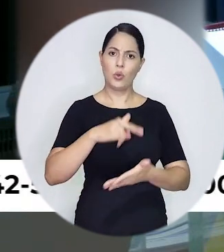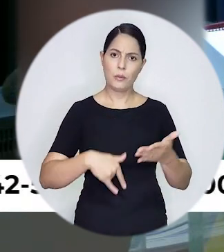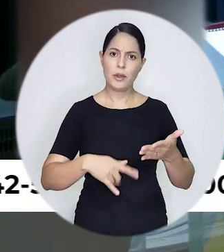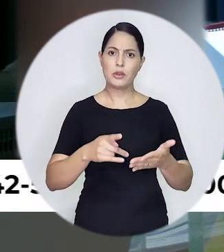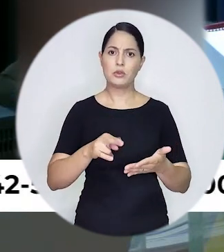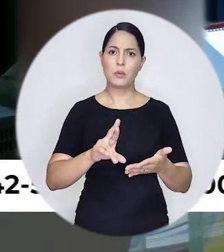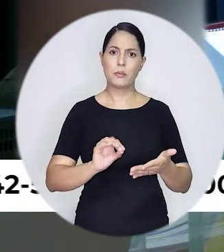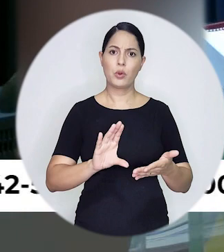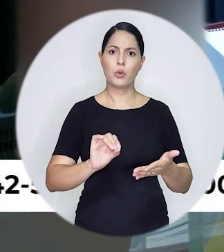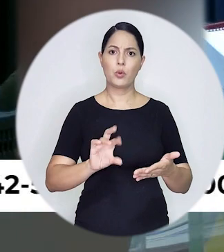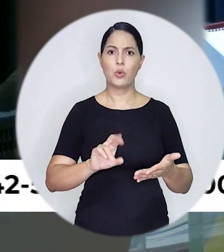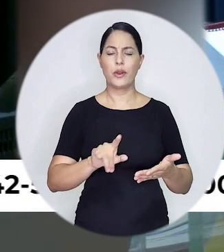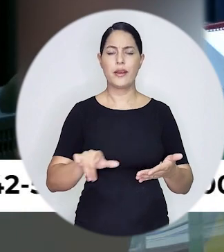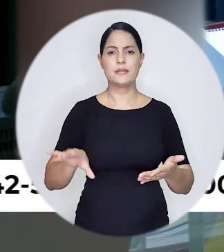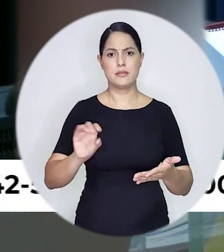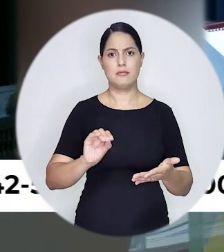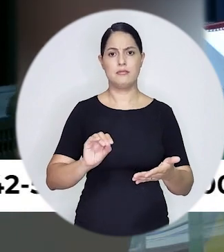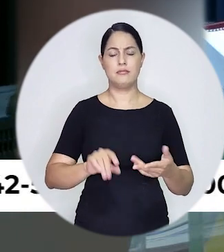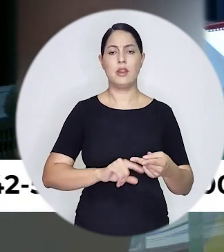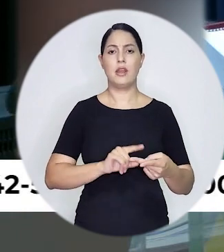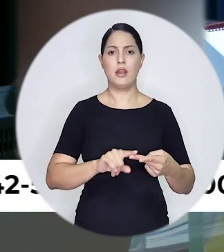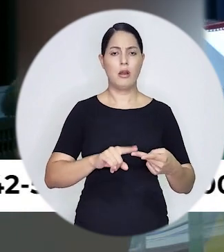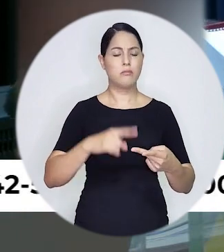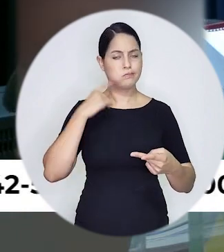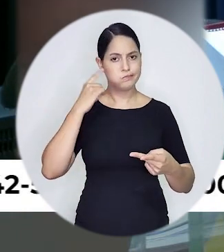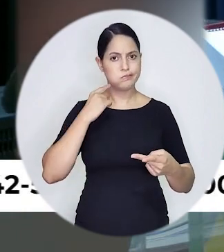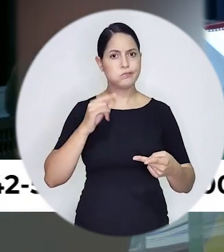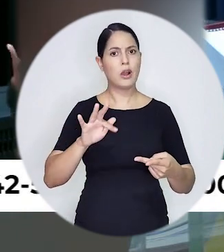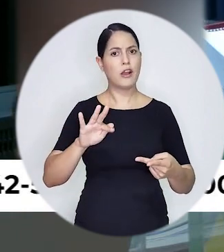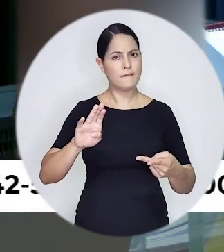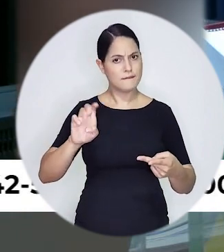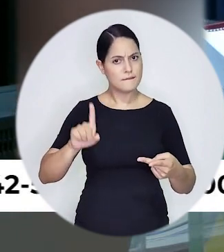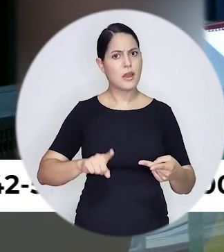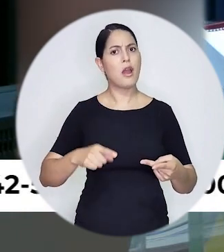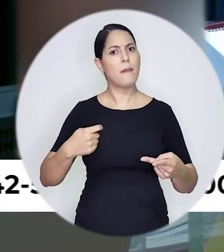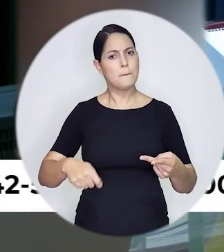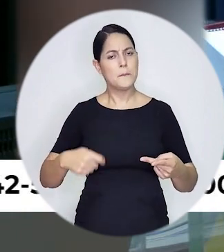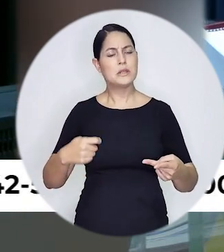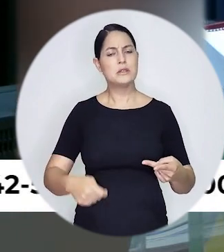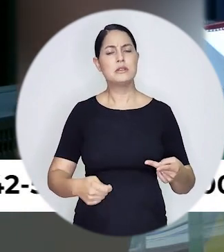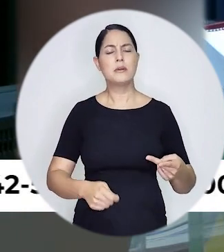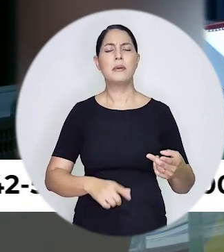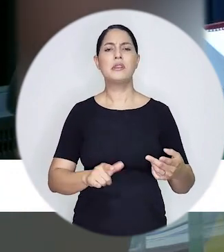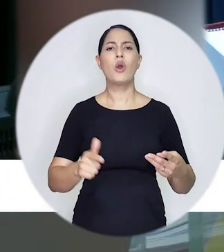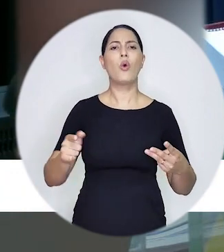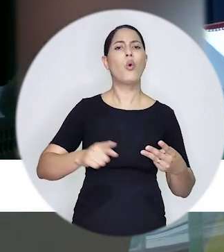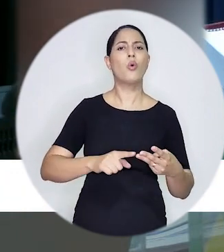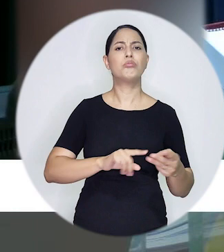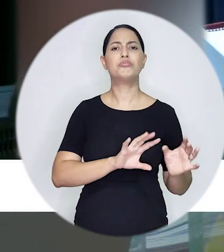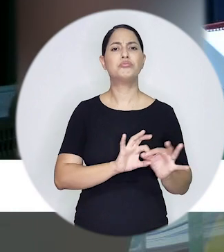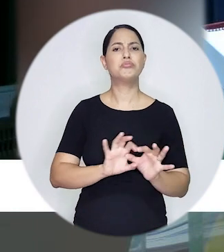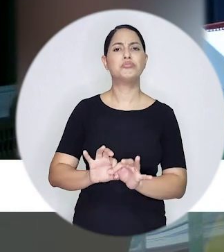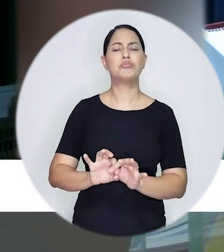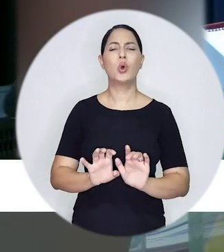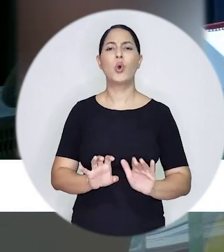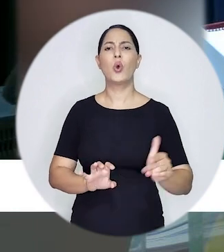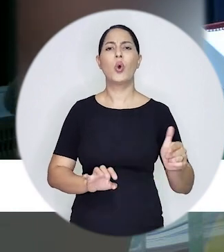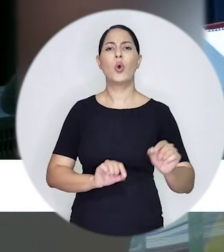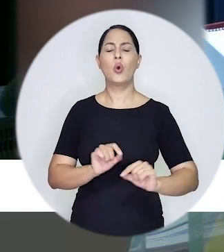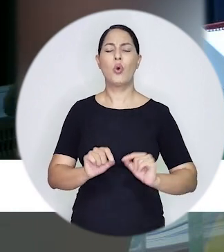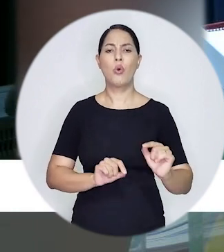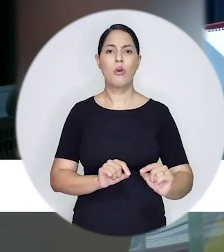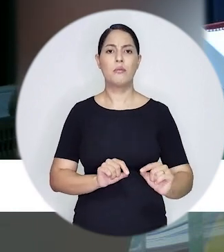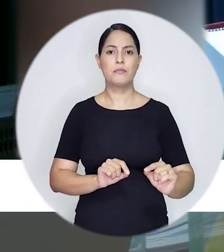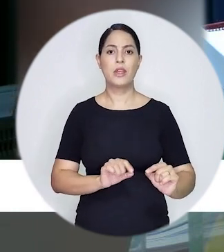na fé do advogado, e que a exceção são os casos passíveis de uma medida cautelar. Ouviremos a Ordem dos Advogados